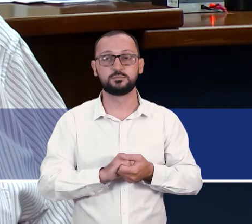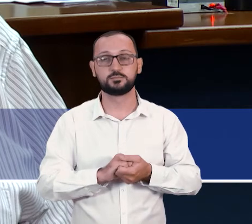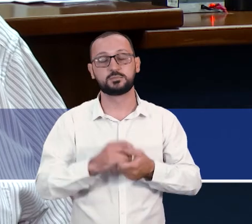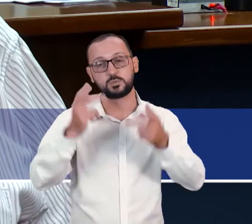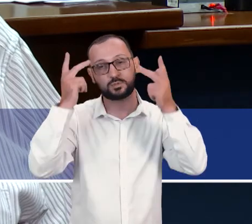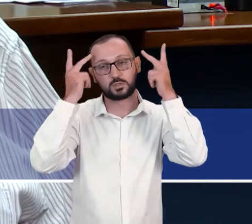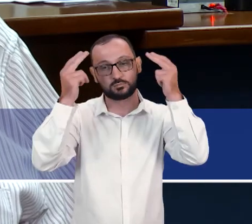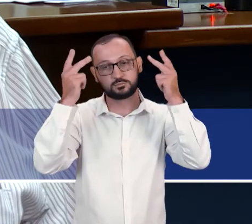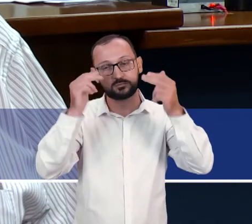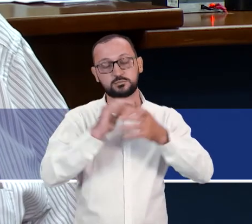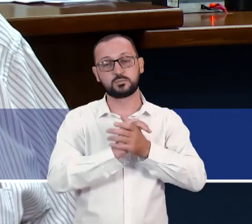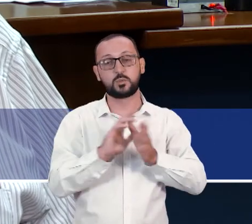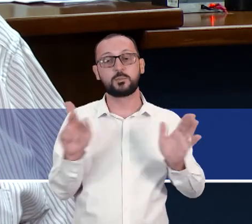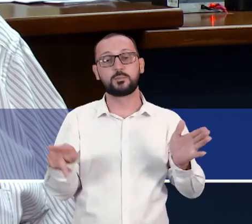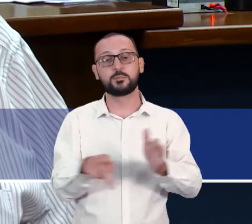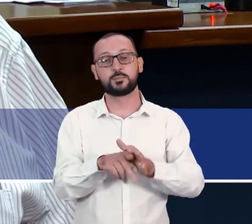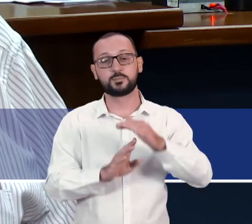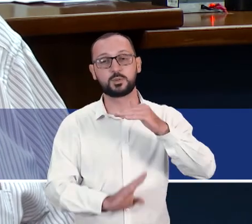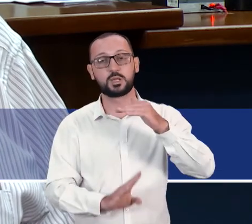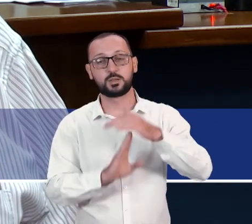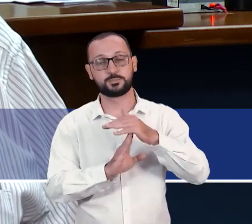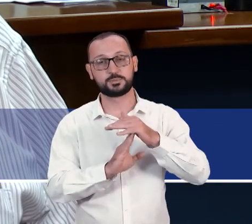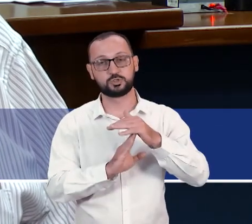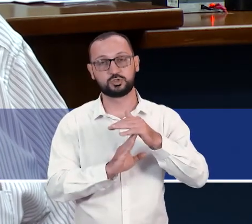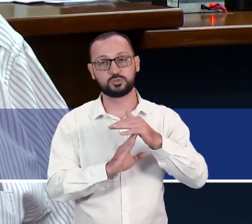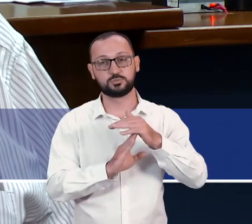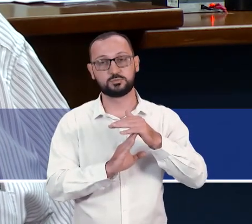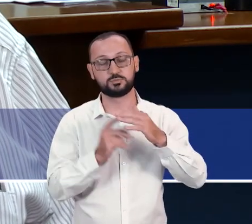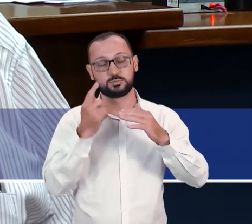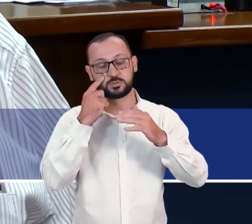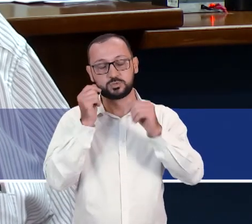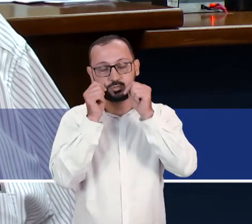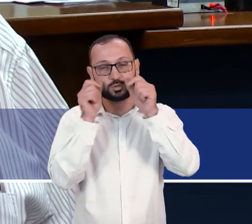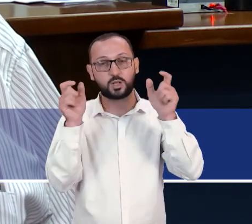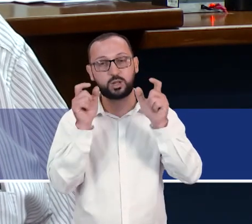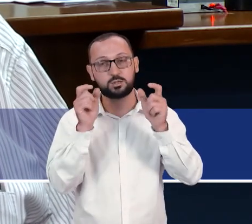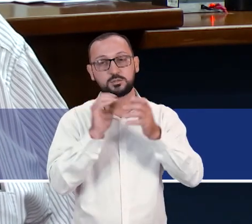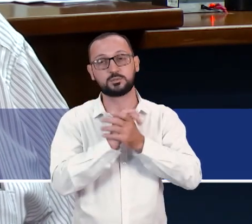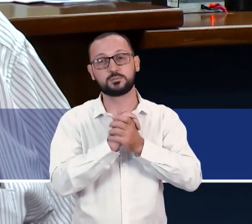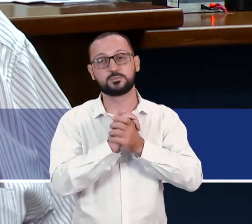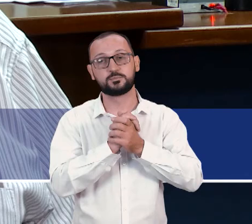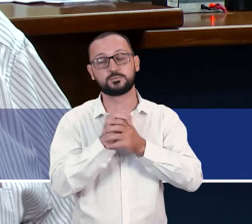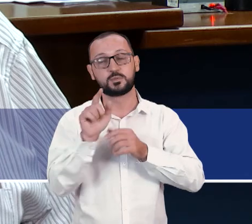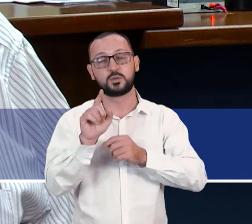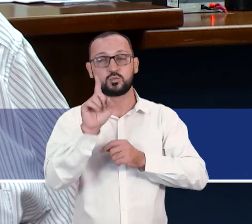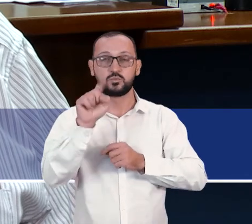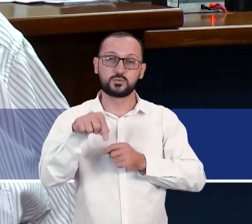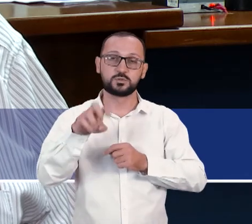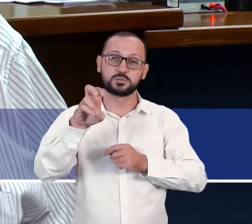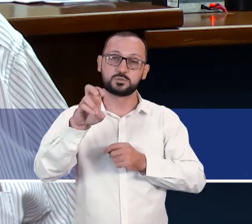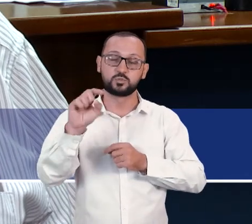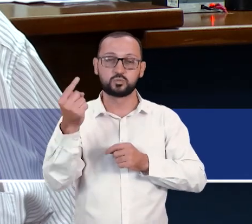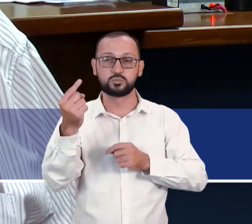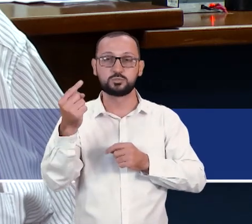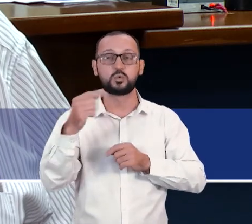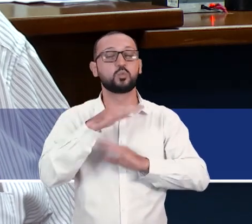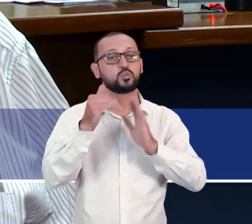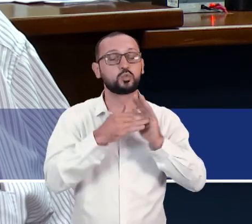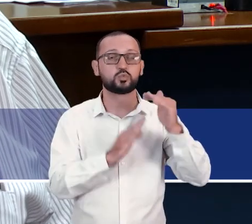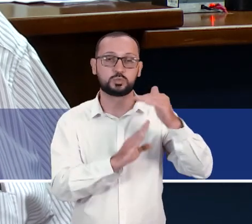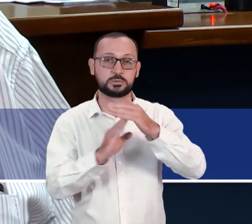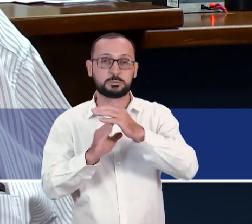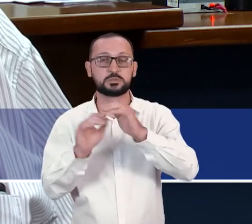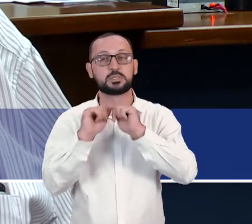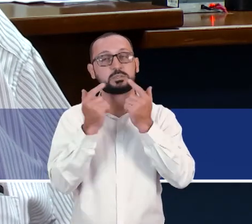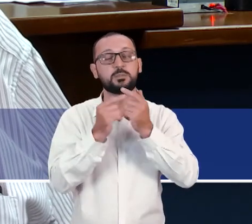0,10% também de folga, e o próprio limite de alerta, que é 1,51. Então, nós, em